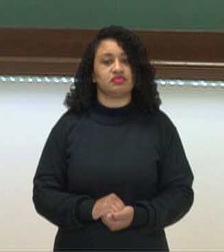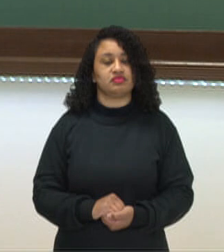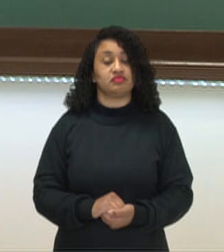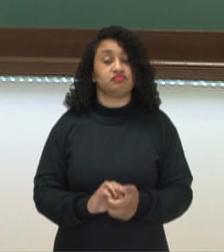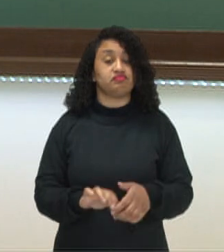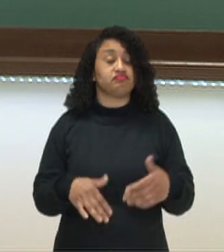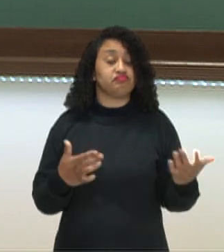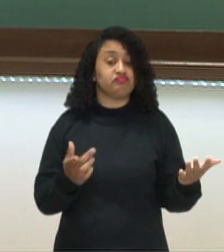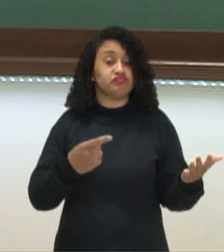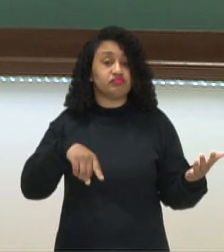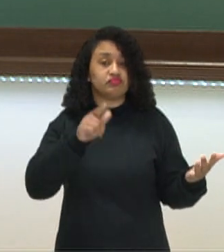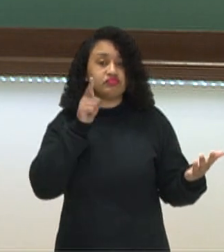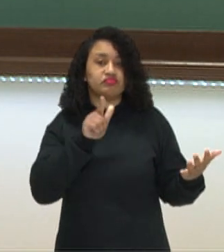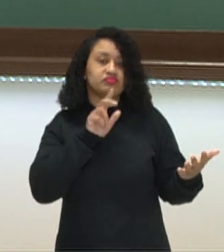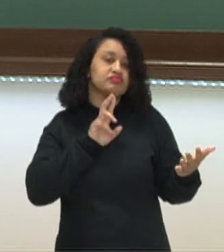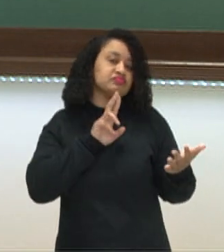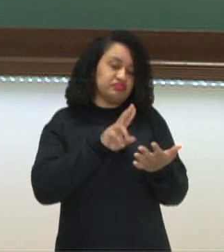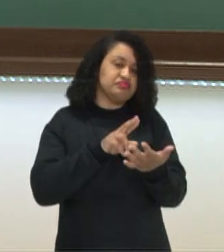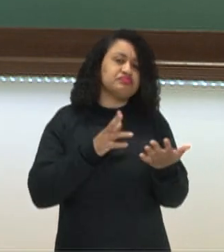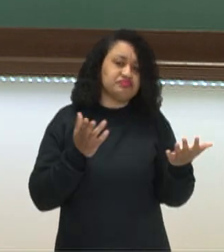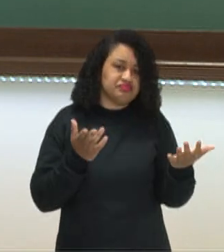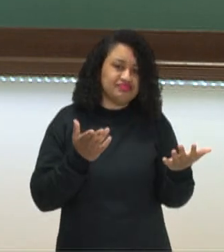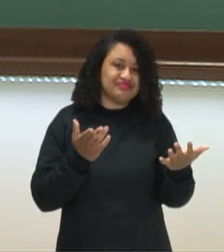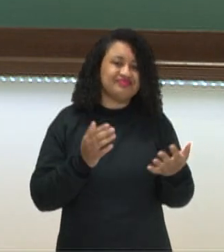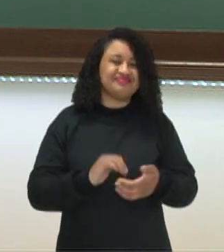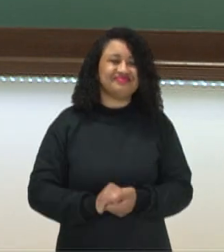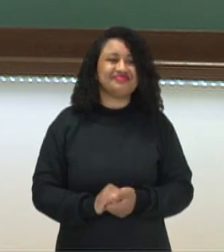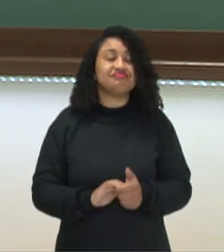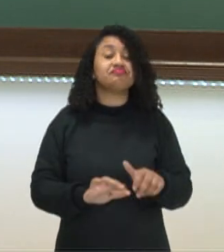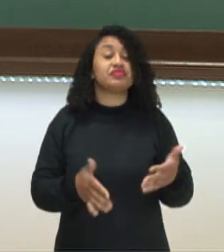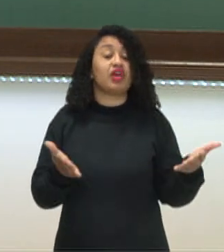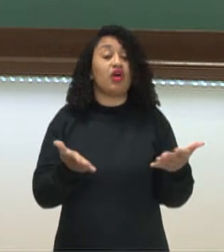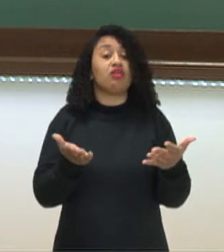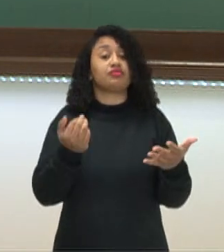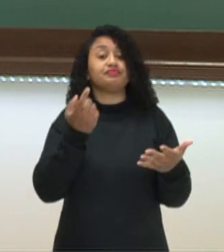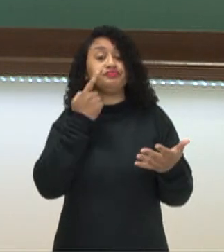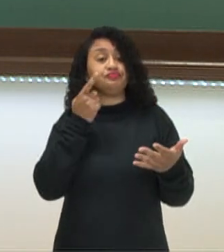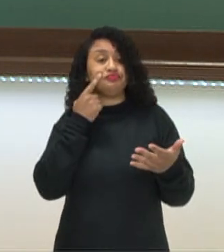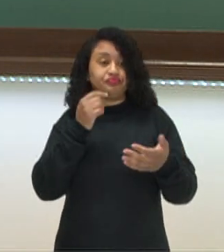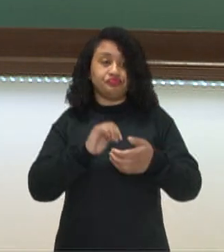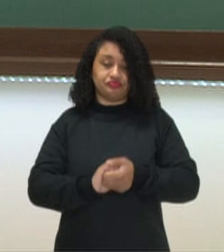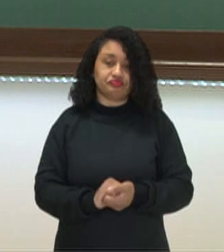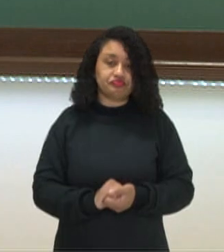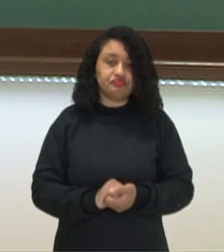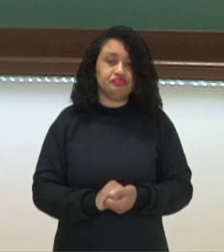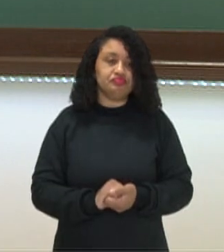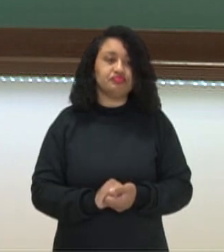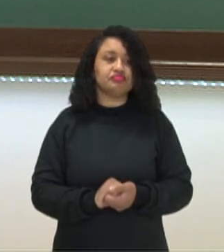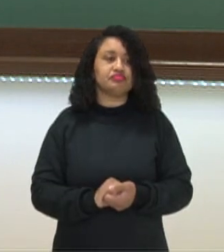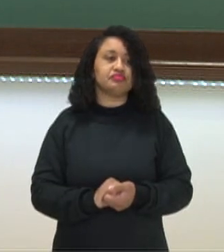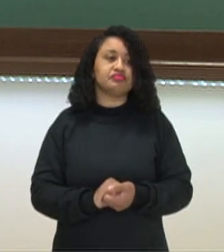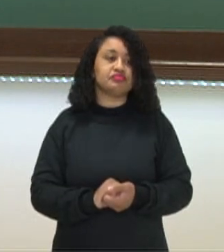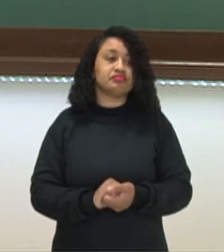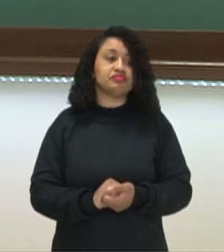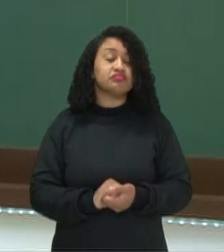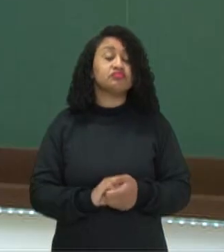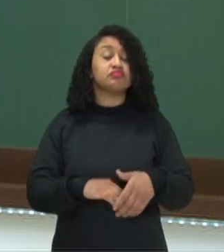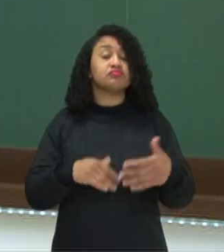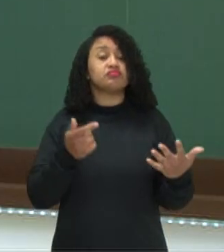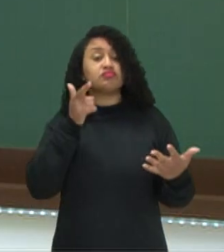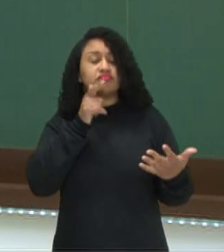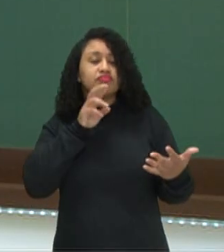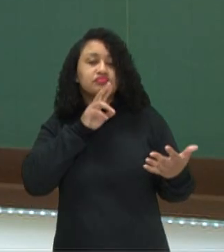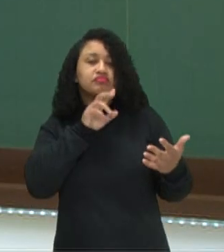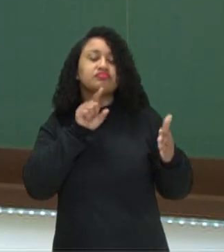E aí, conseguiram resolver? Vamos aqui então, pessoal. Então, para a gente responder